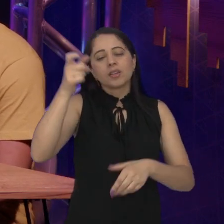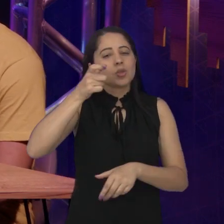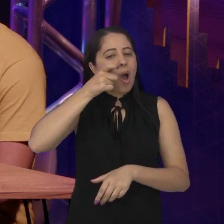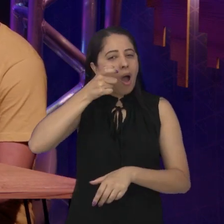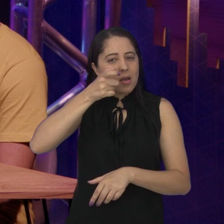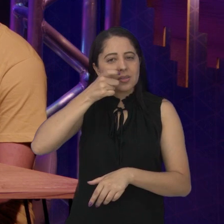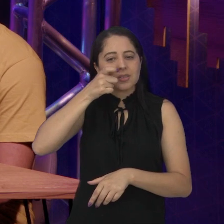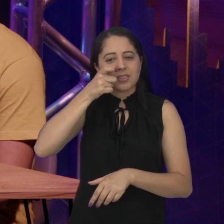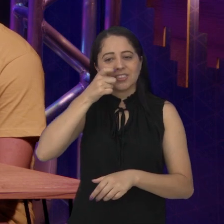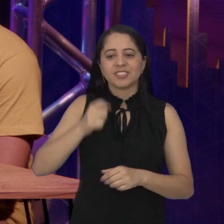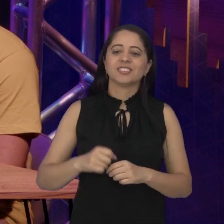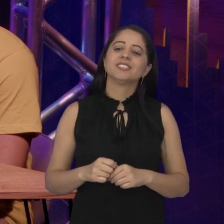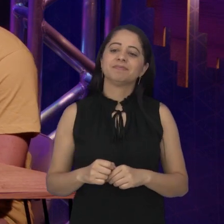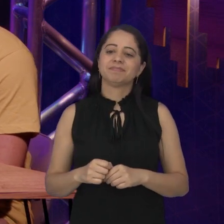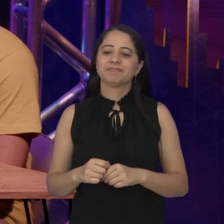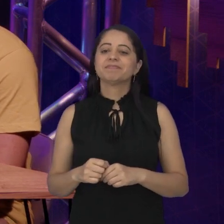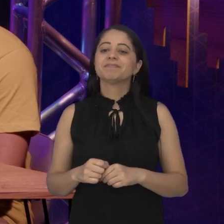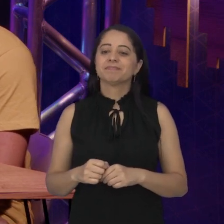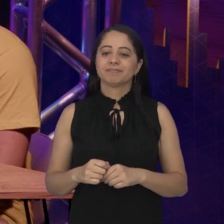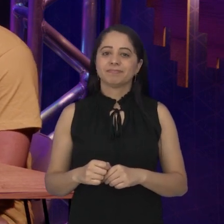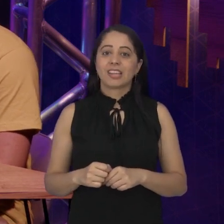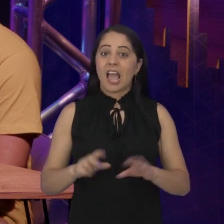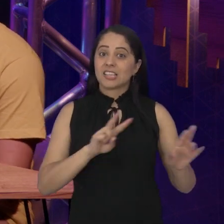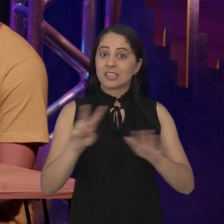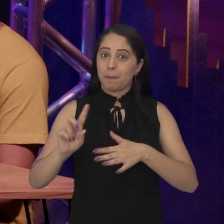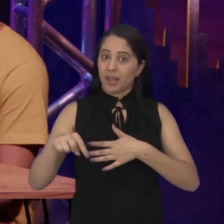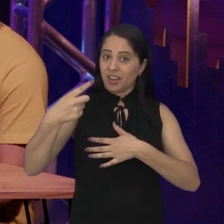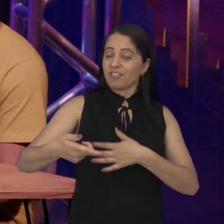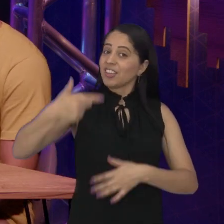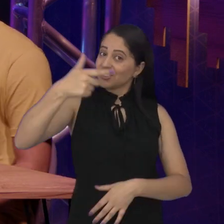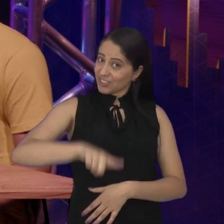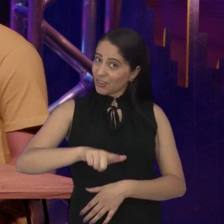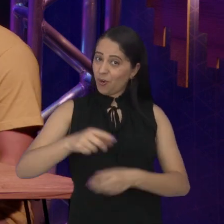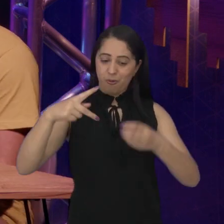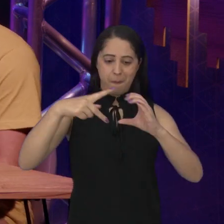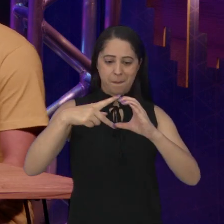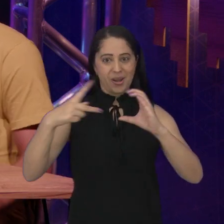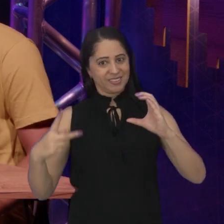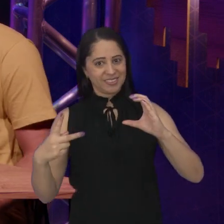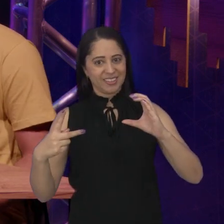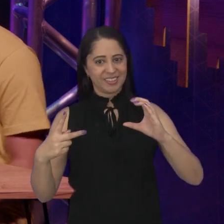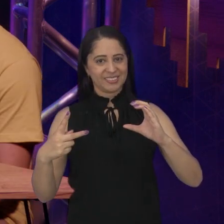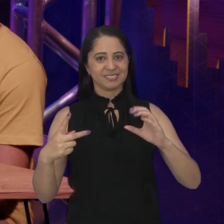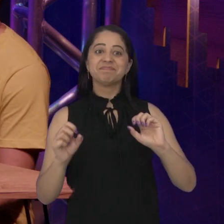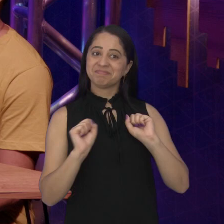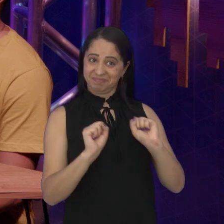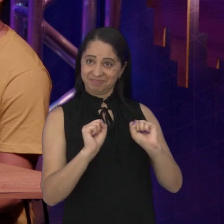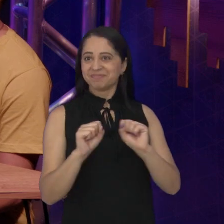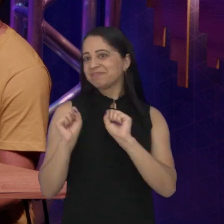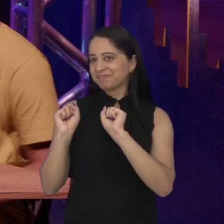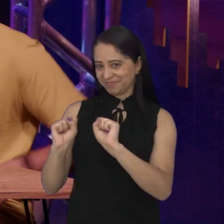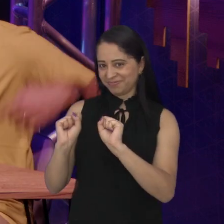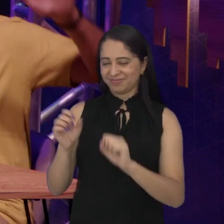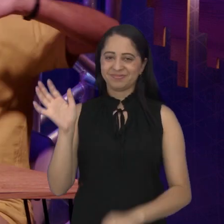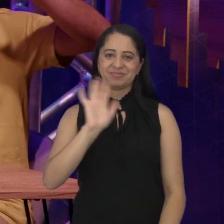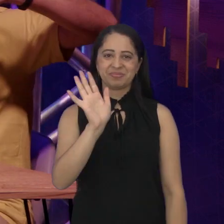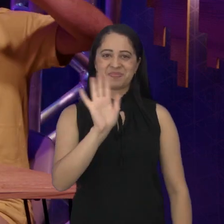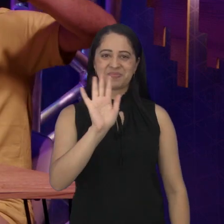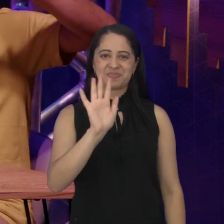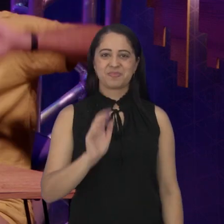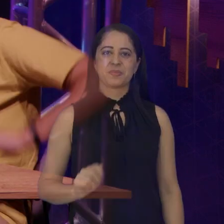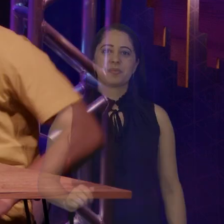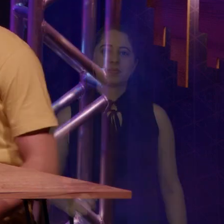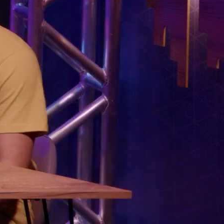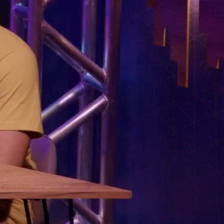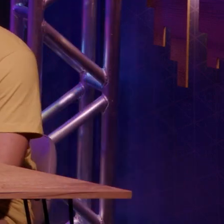A gente espera que vocês tenham gostado do programa de hoje. É isso aí, galera. E voltamos na semana que vem com mais um. Pode ser? Pode ser? Pode ser, gente.